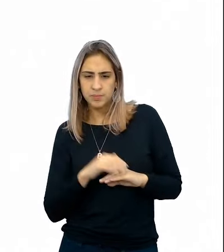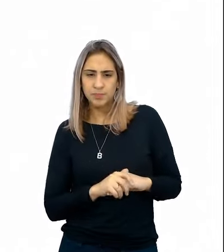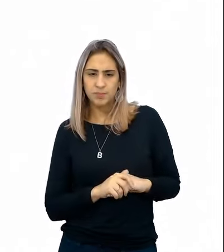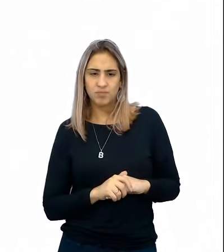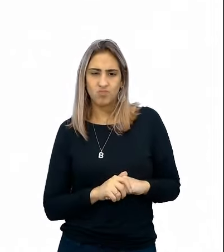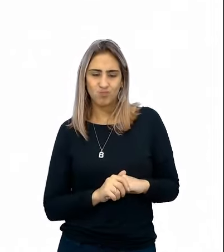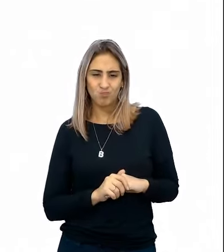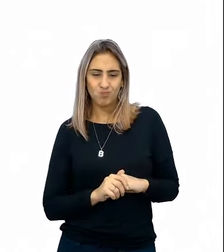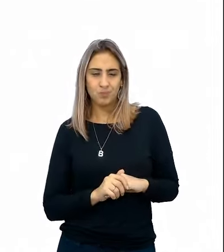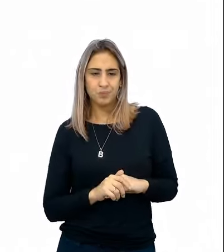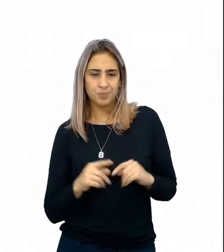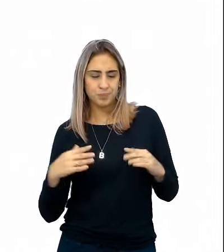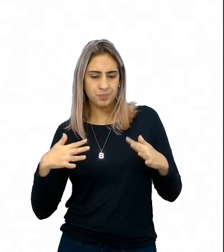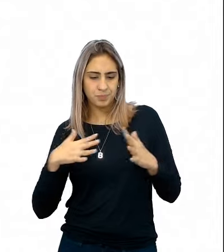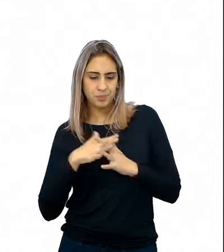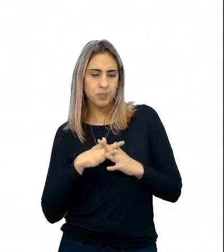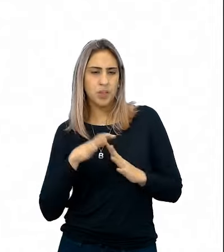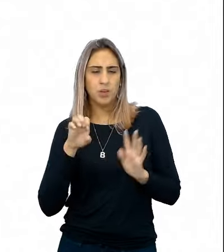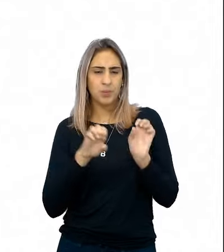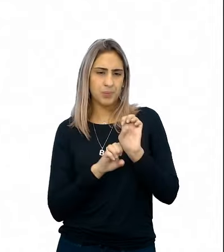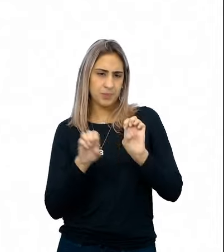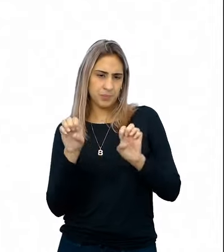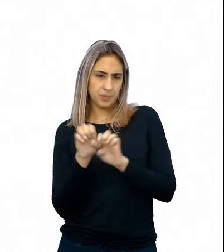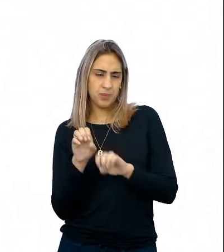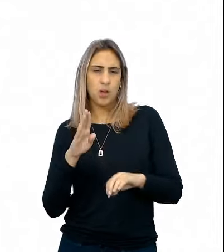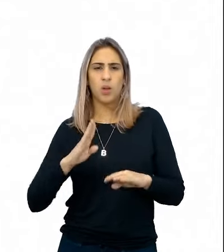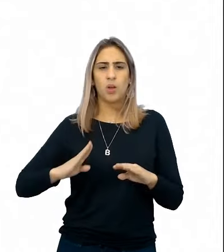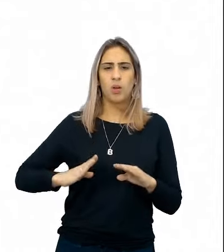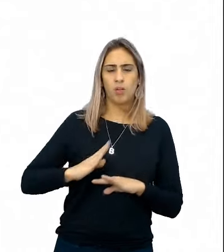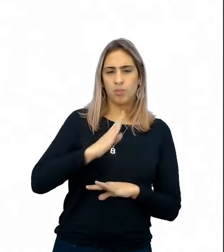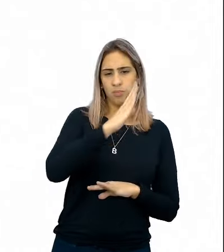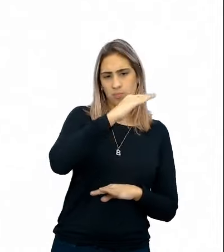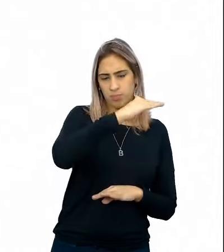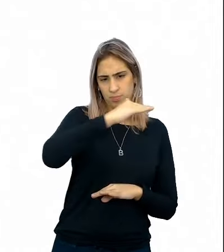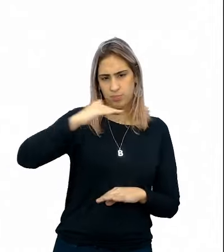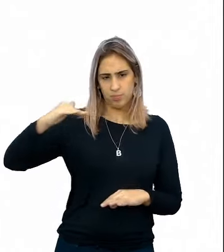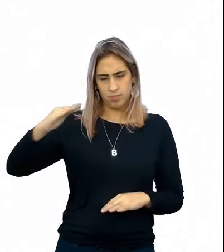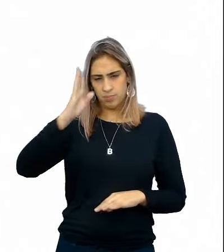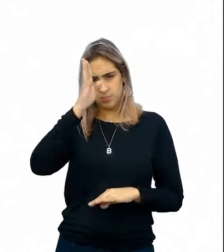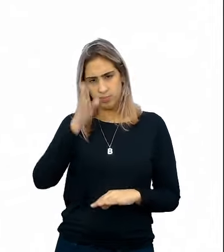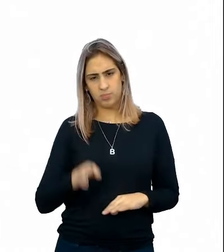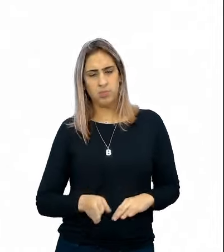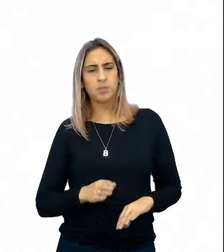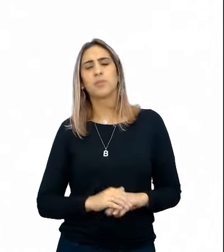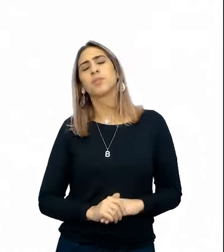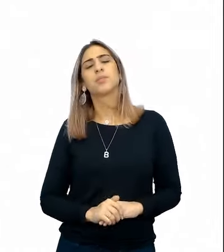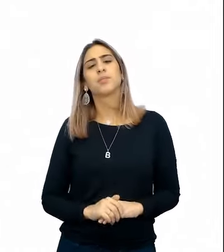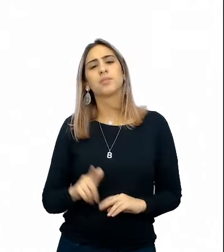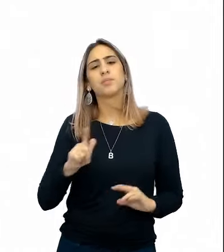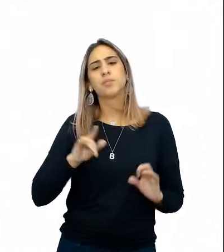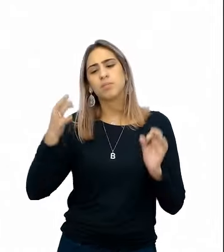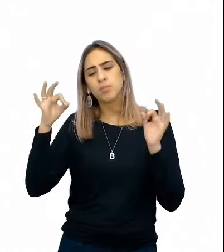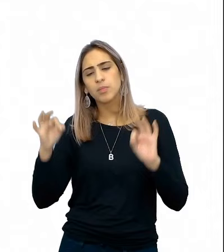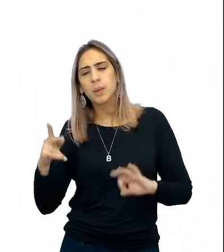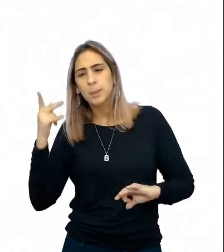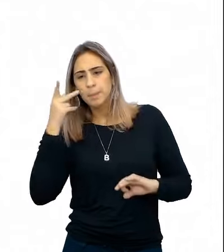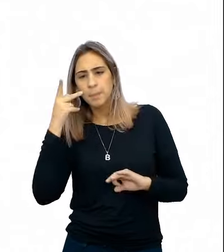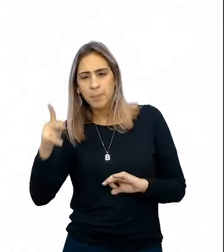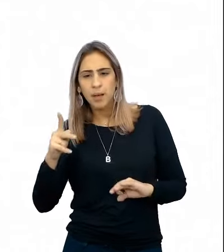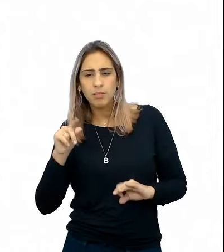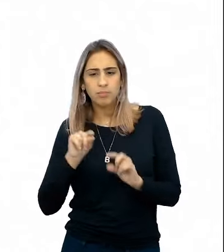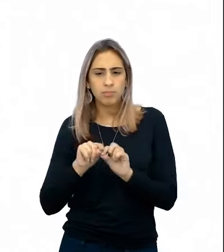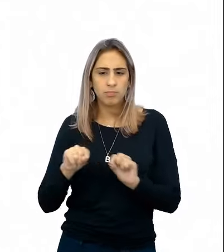ou do cruzamento entre os eixos horizontais e verticais, não são assim tão evidentes para as